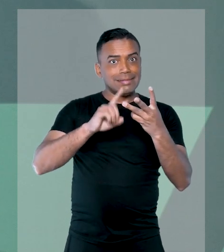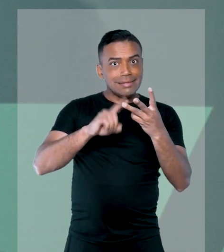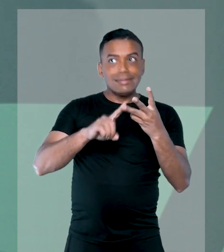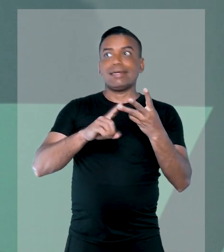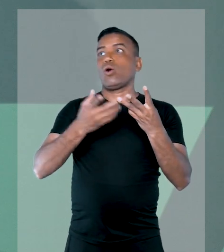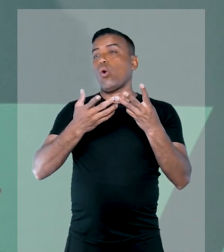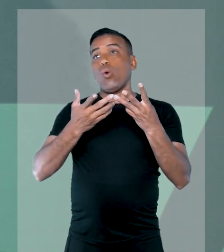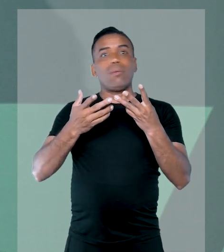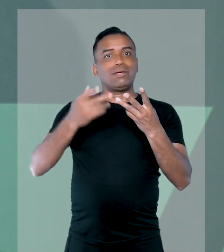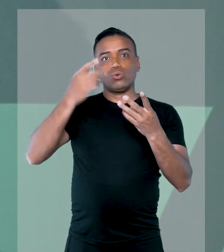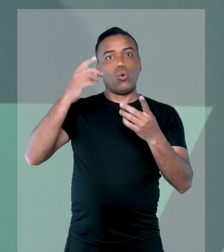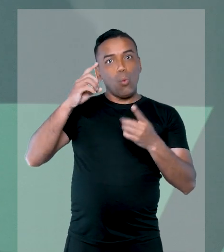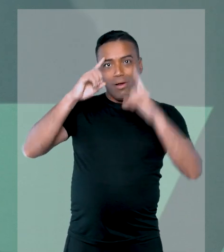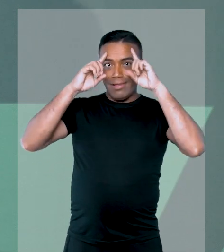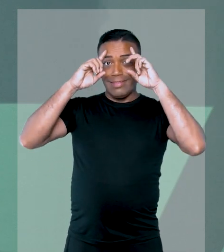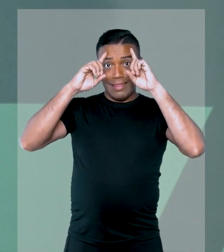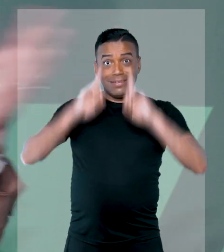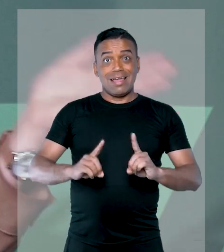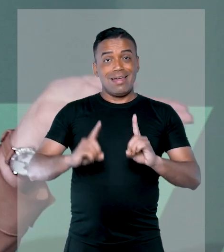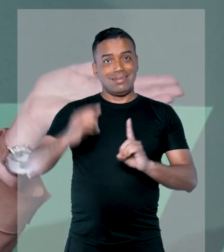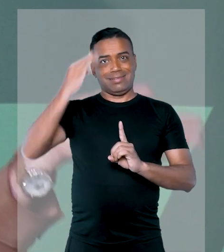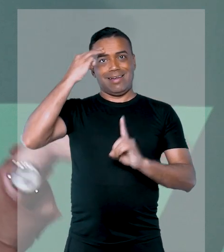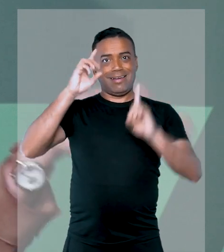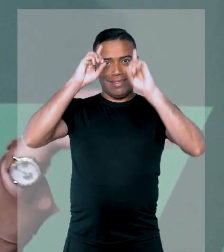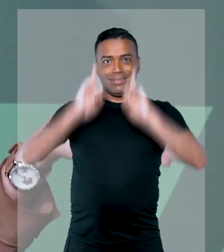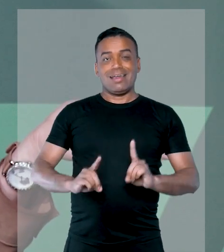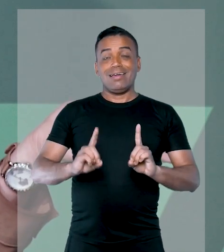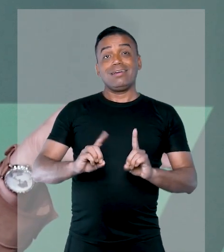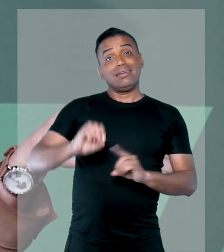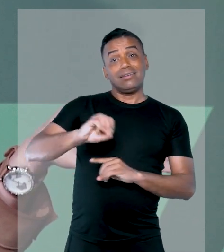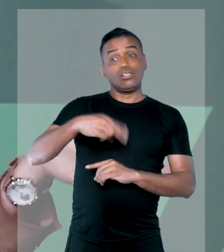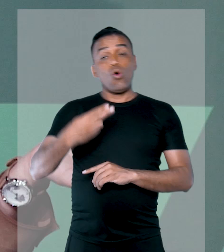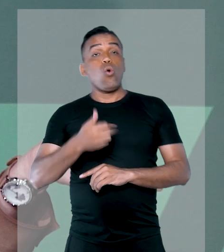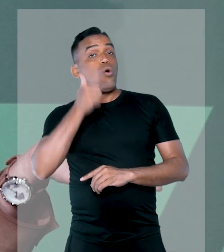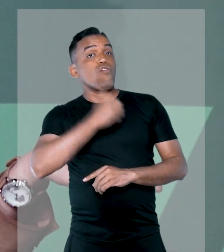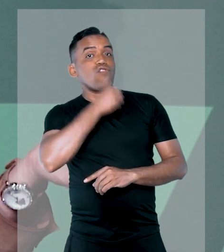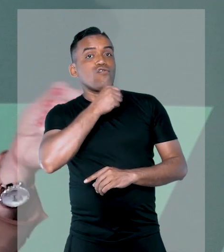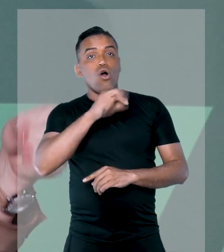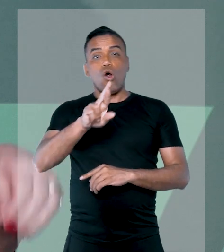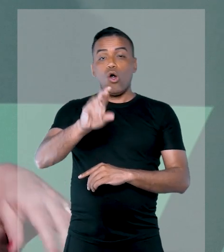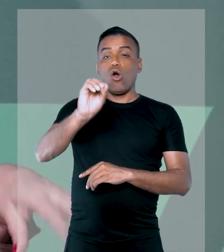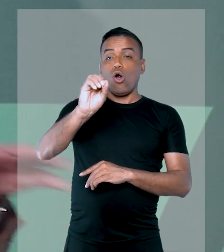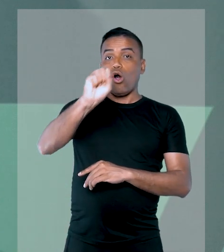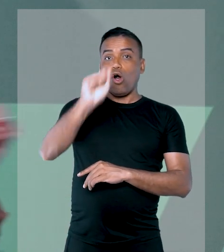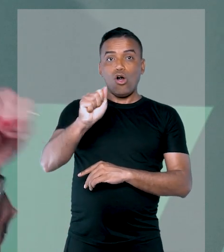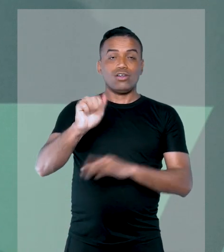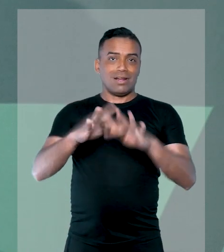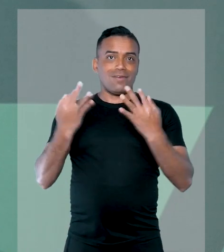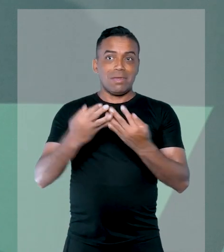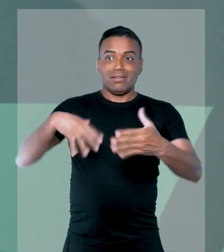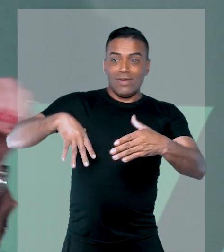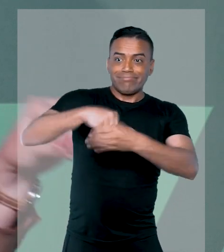e precisa, ou talvez até também tenha, né, uma avó rosa, né, na família. Eu acho que cada um